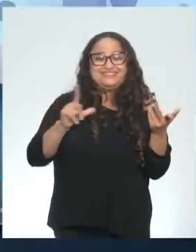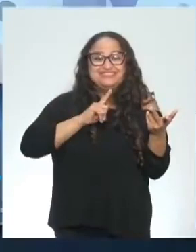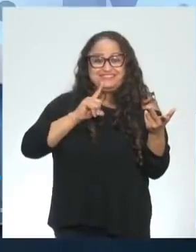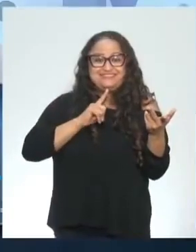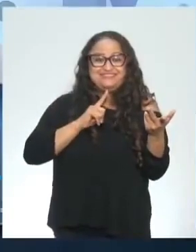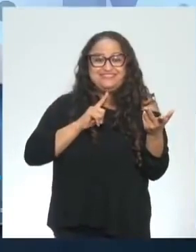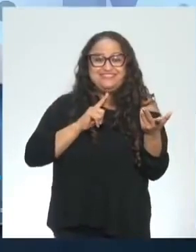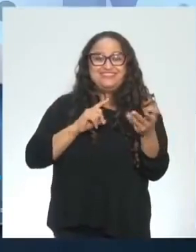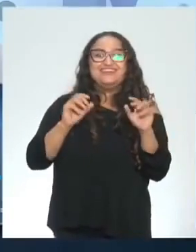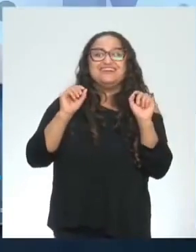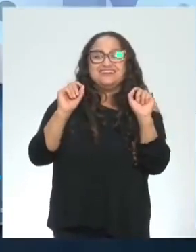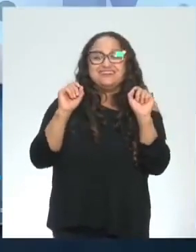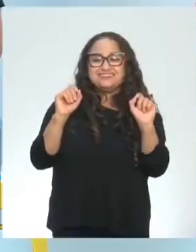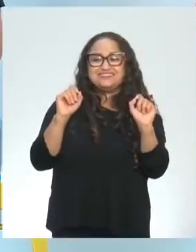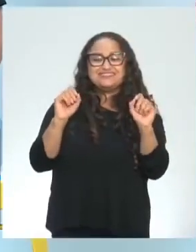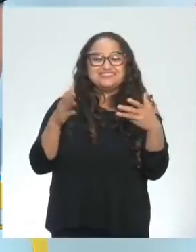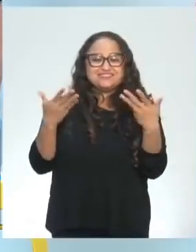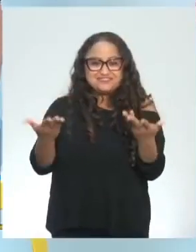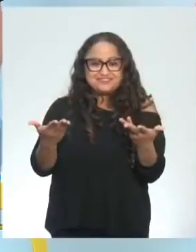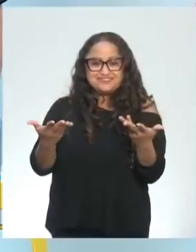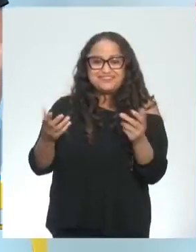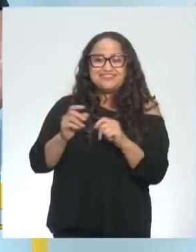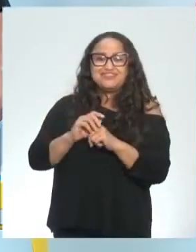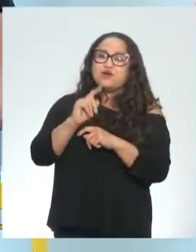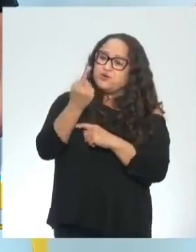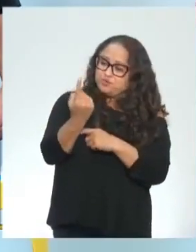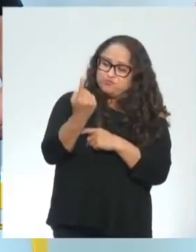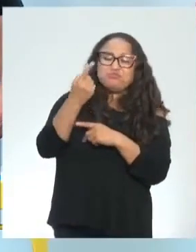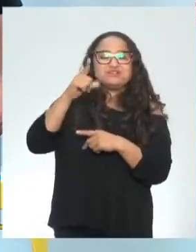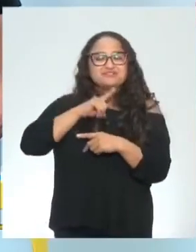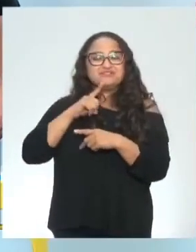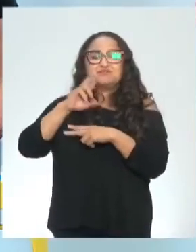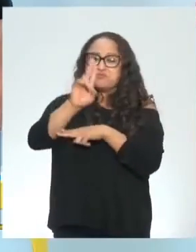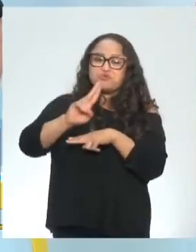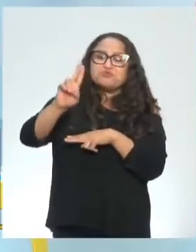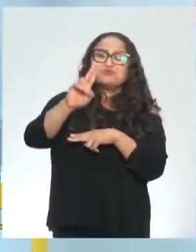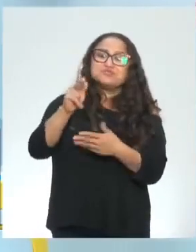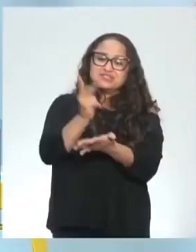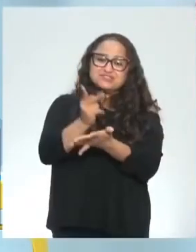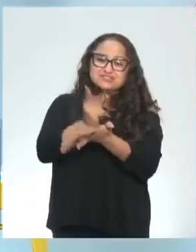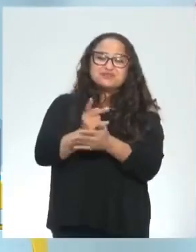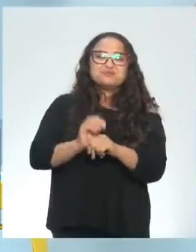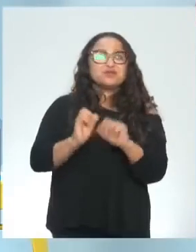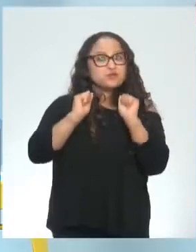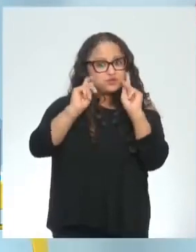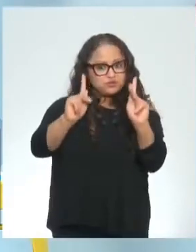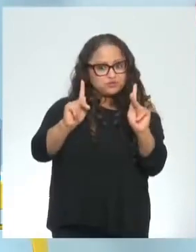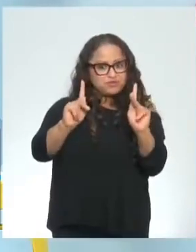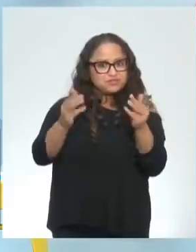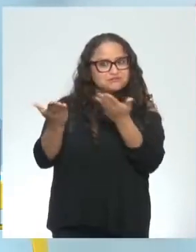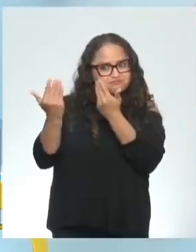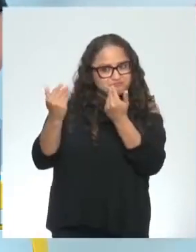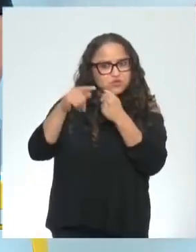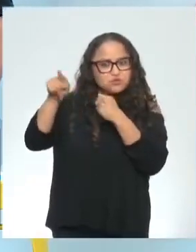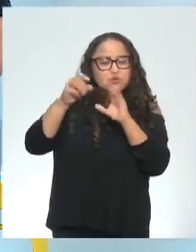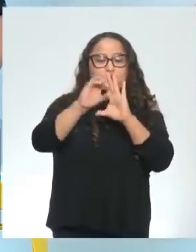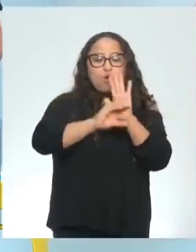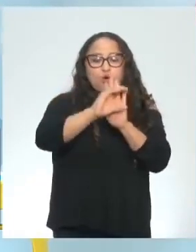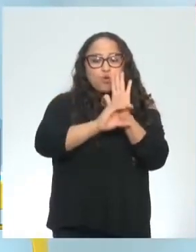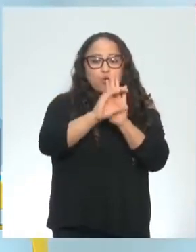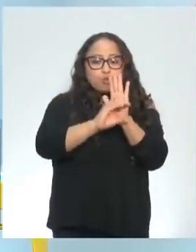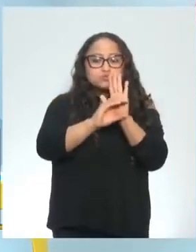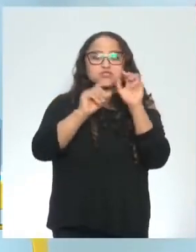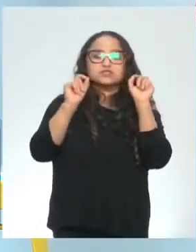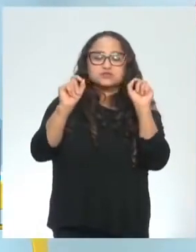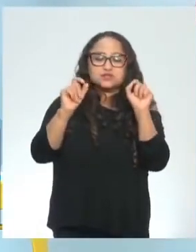pastelão esse lado sei me sua nova nada é uma delas aí pessoal usa bastante Tudo bem então vimos aí o conceito de